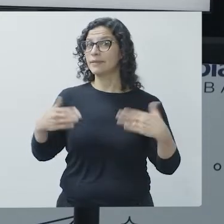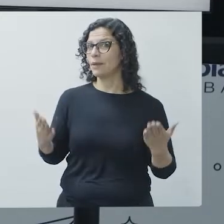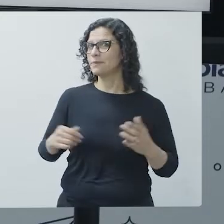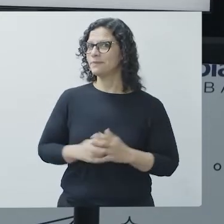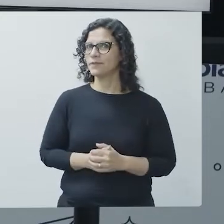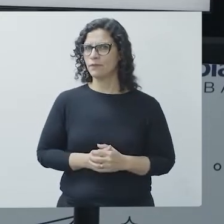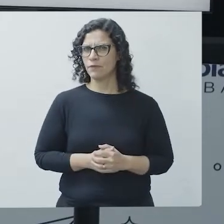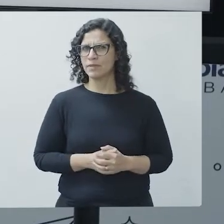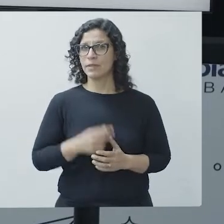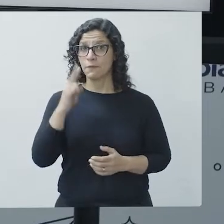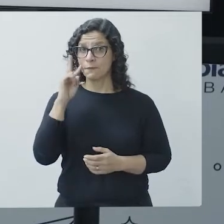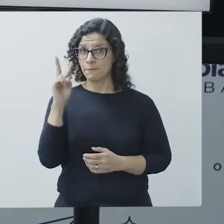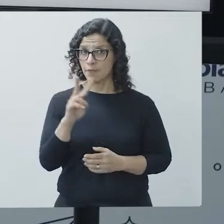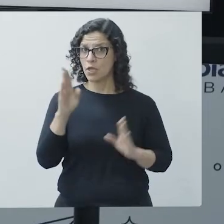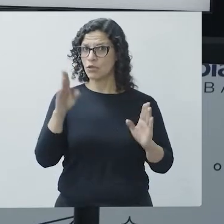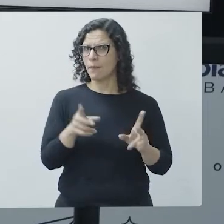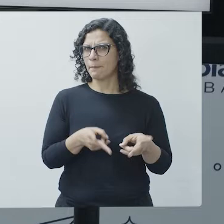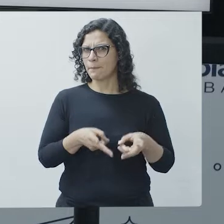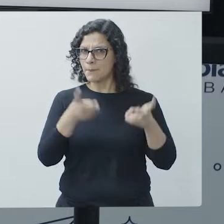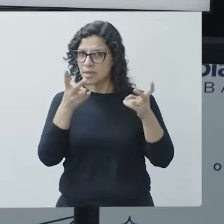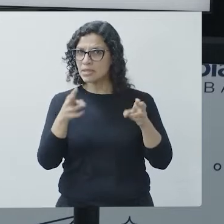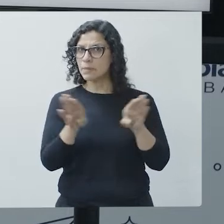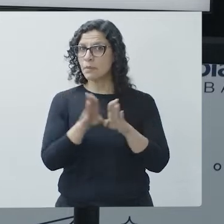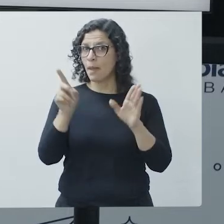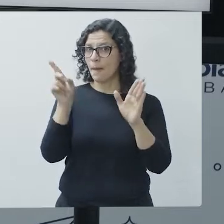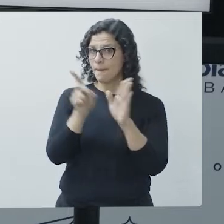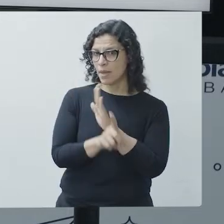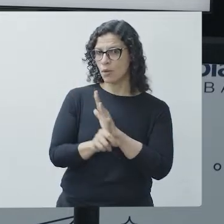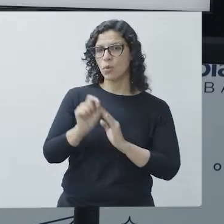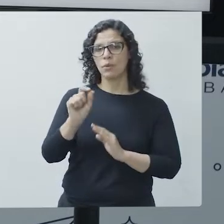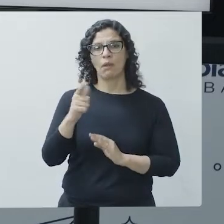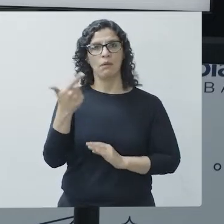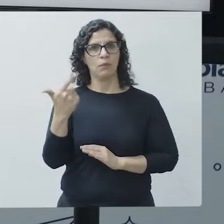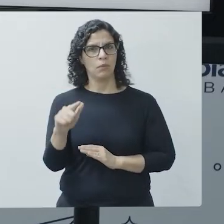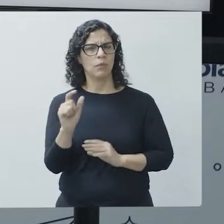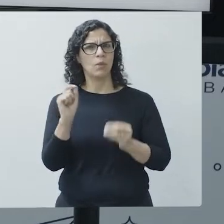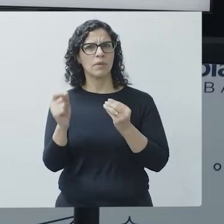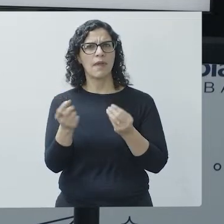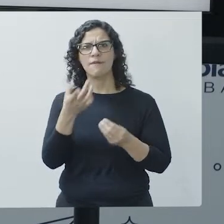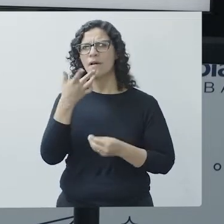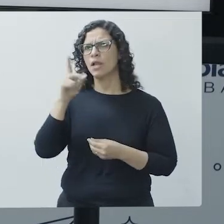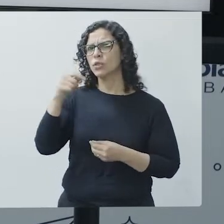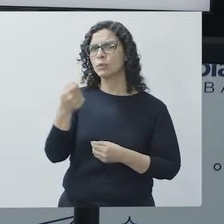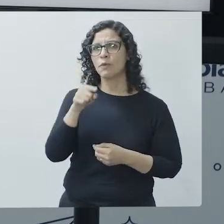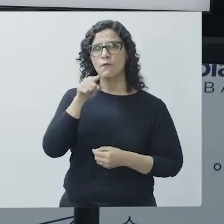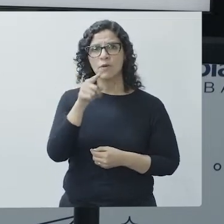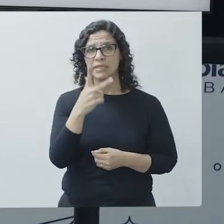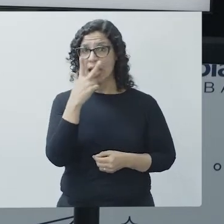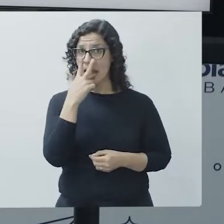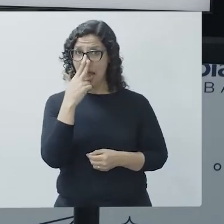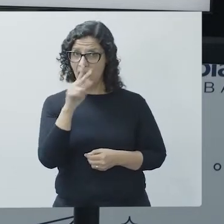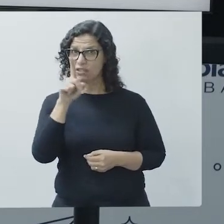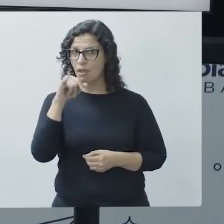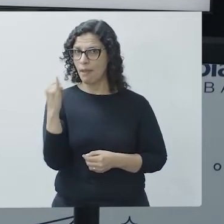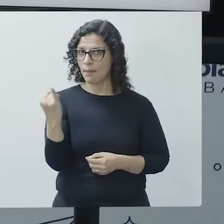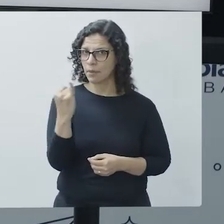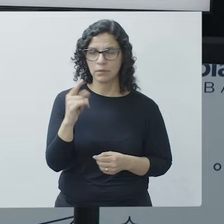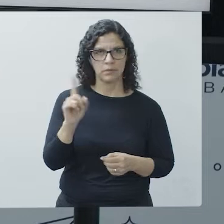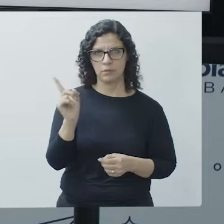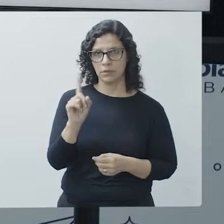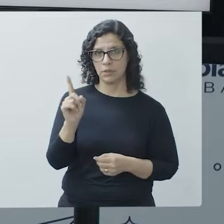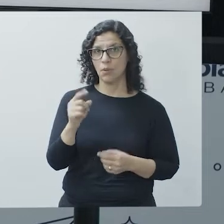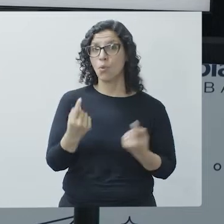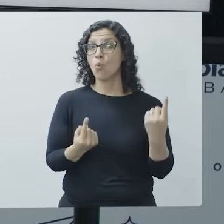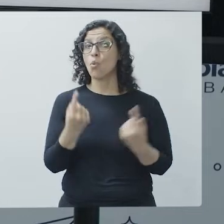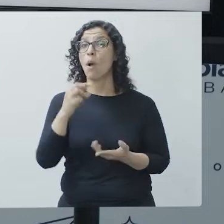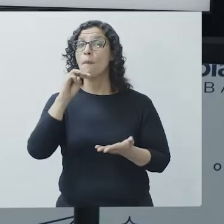Então, vocês viram, perceberam que na pergunta nós não tínhamos falado sobre você acha que é importante. Não, era